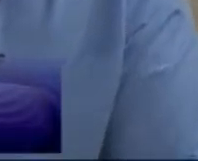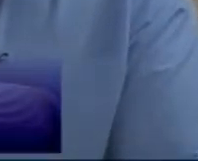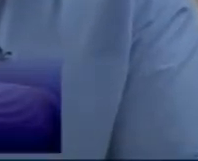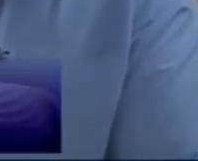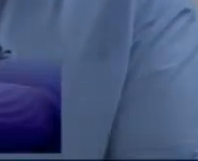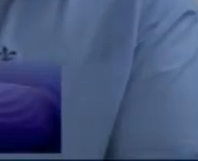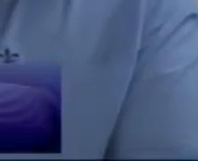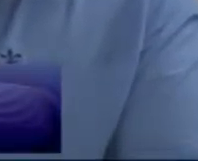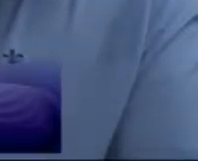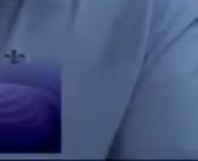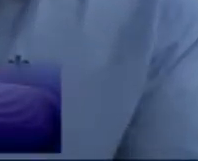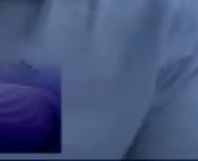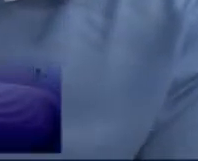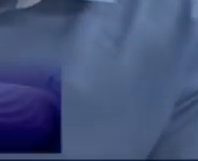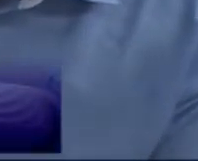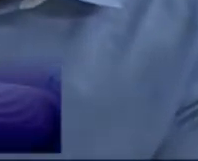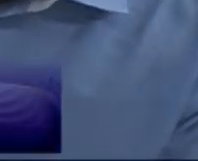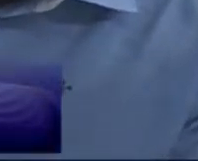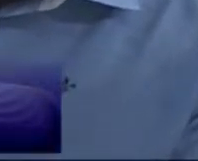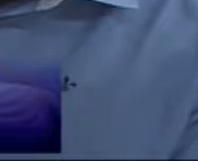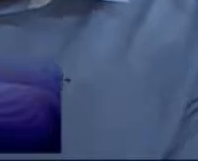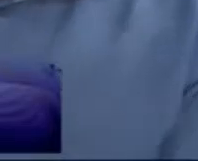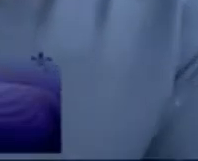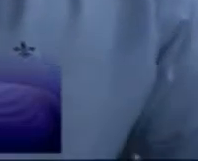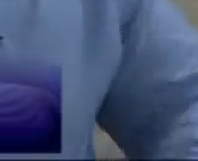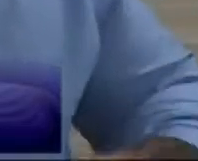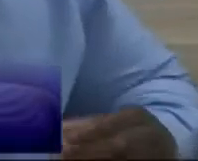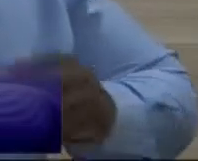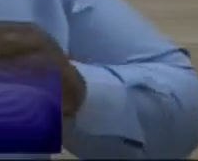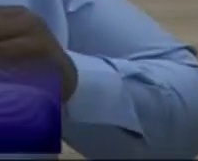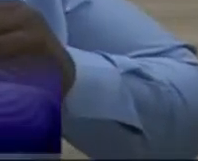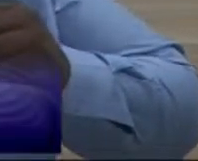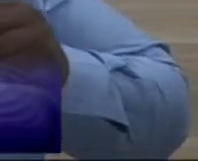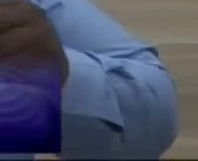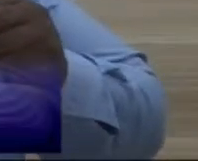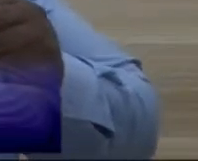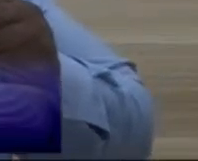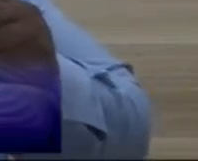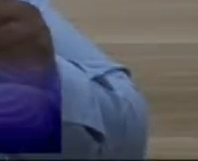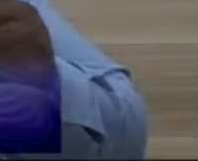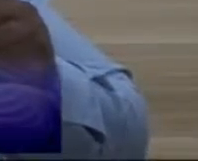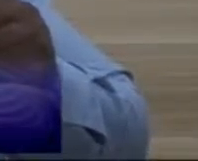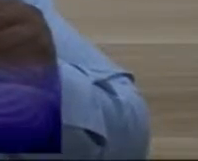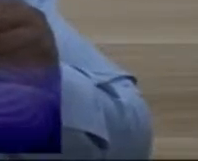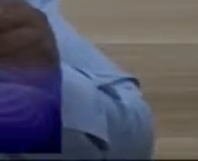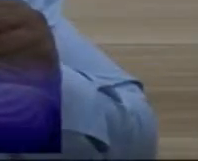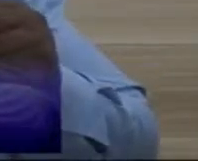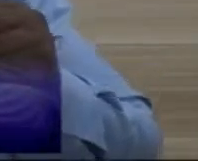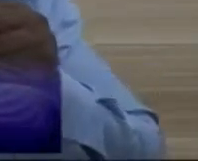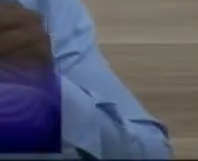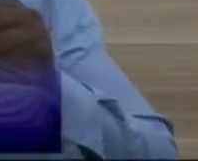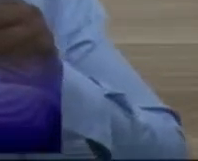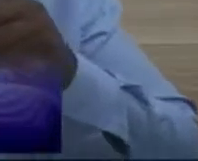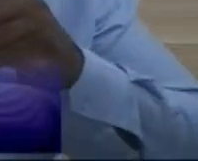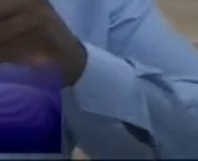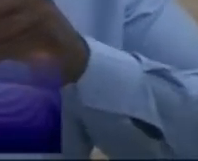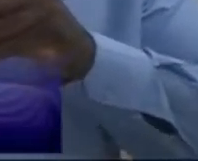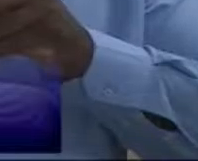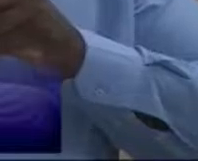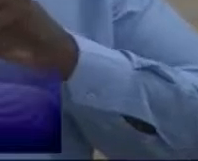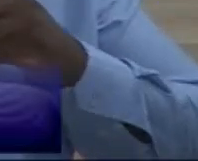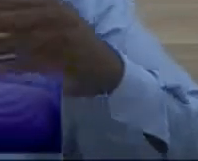da discussão, podendo até participar da audiência pública, mas como convidado e muitas vezes não tendo direito de se expressar